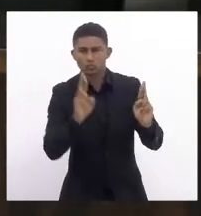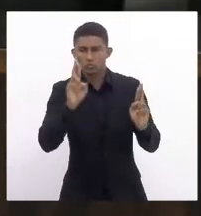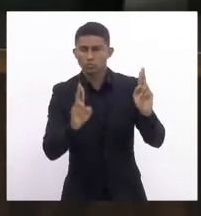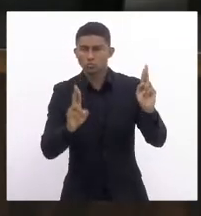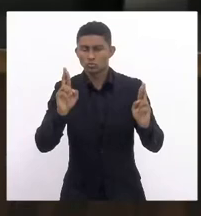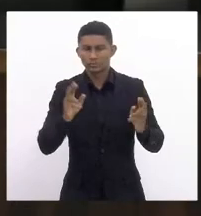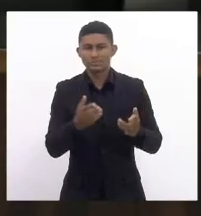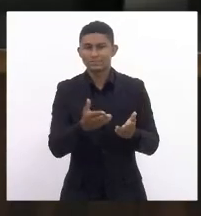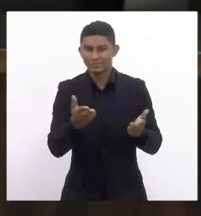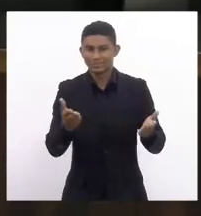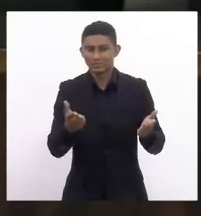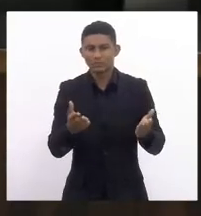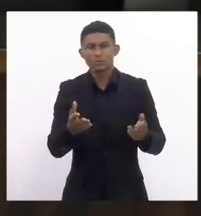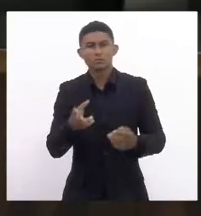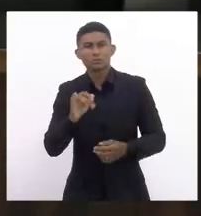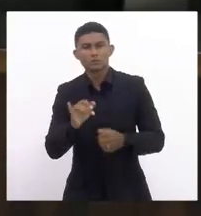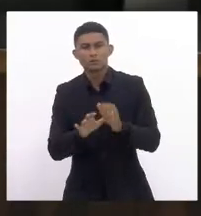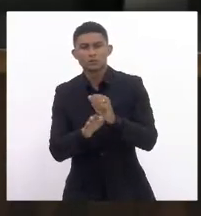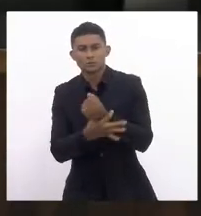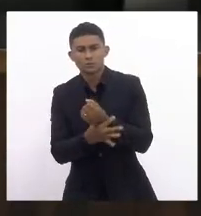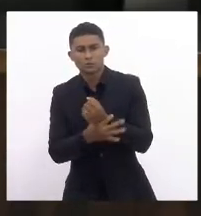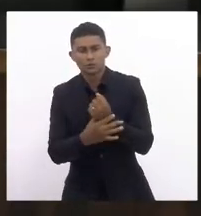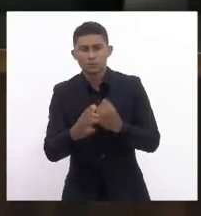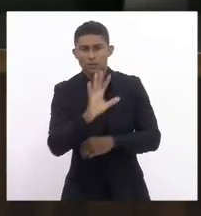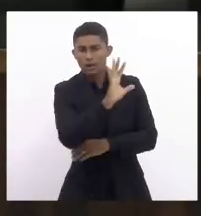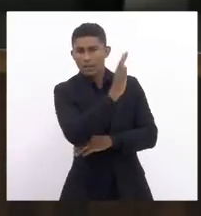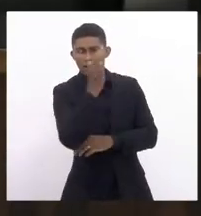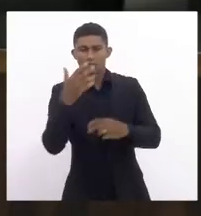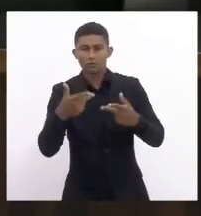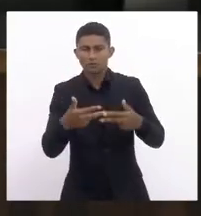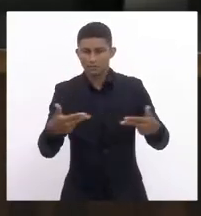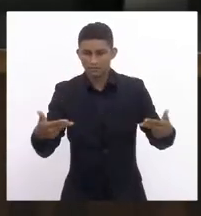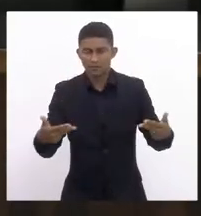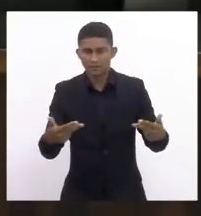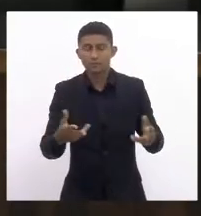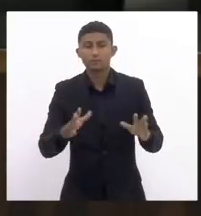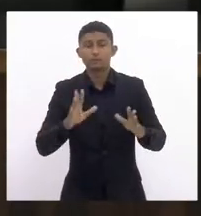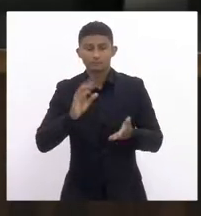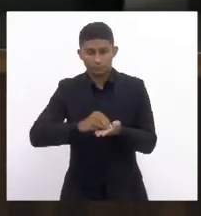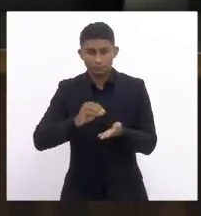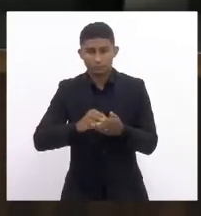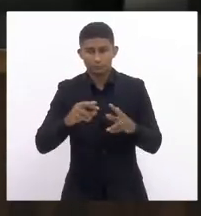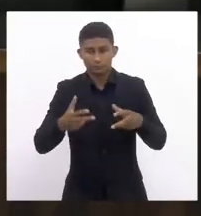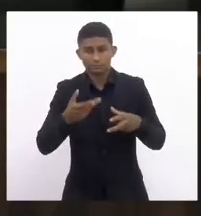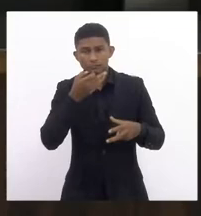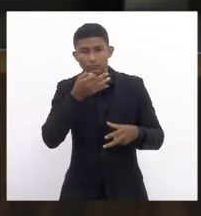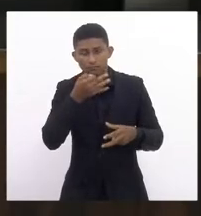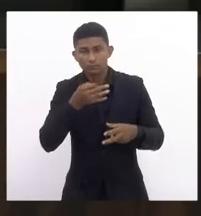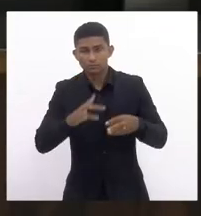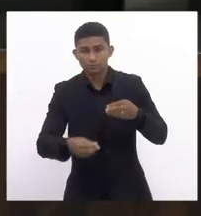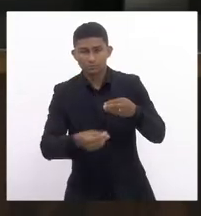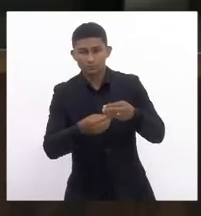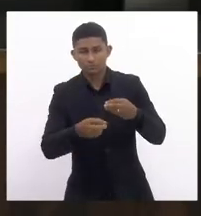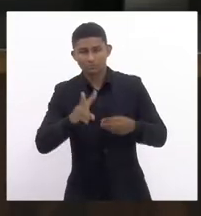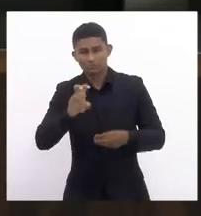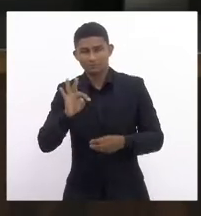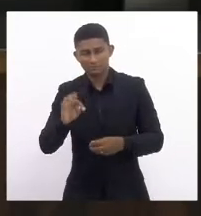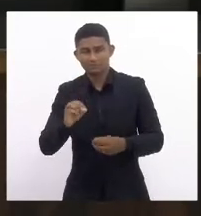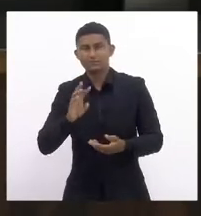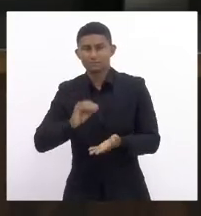quando a segurança veicular e ambiental e da outras providências, pendendo de parecer da Comissão de Emendas Condicionais e